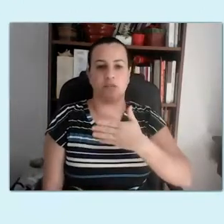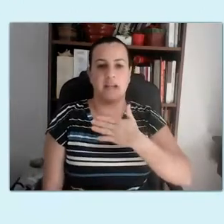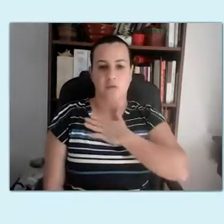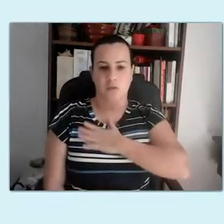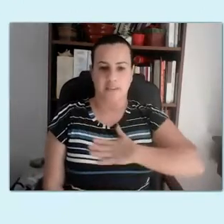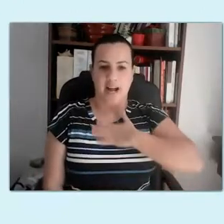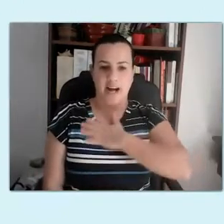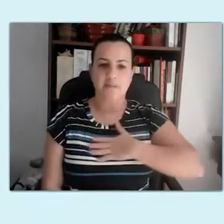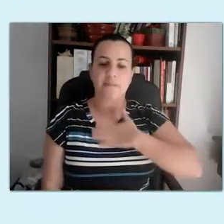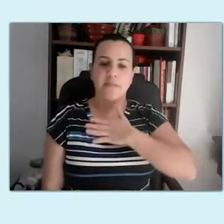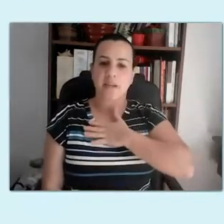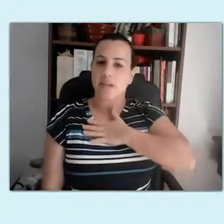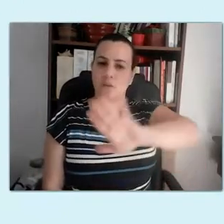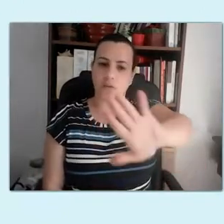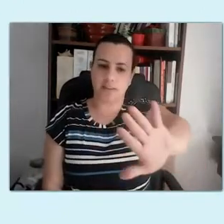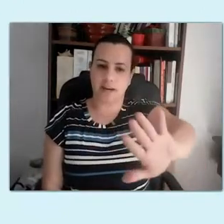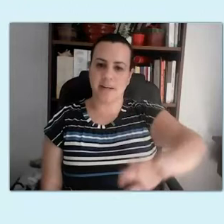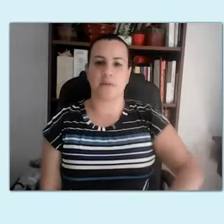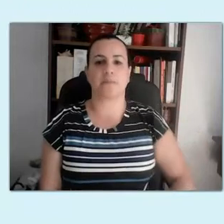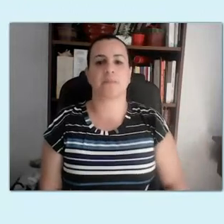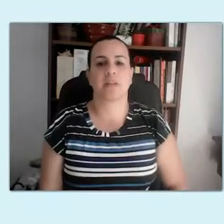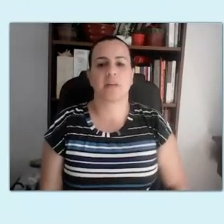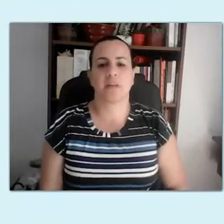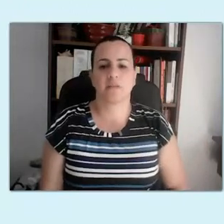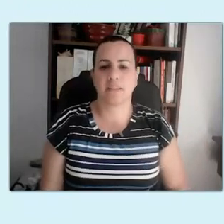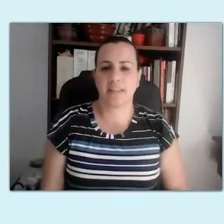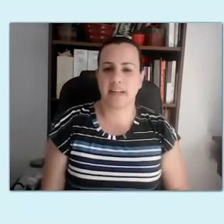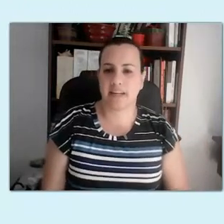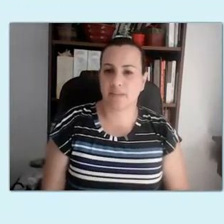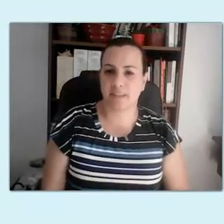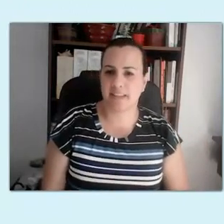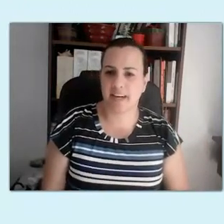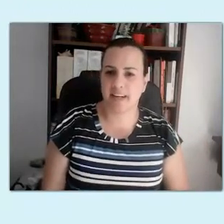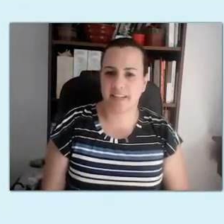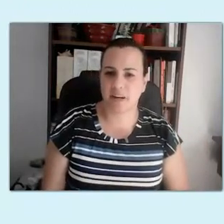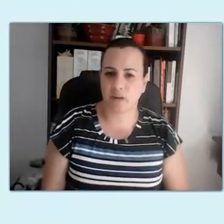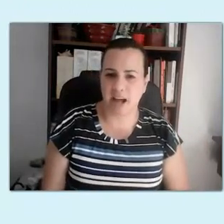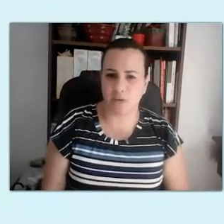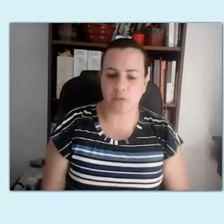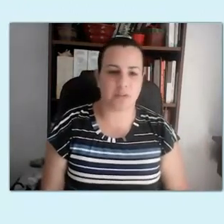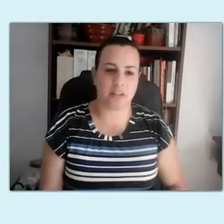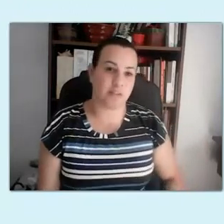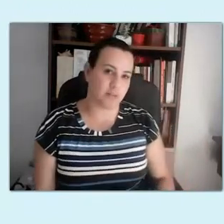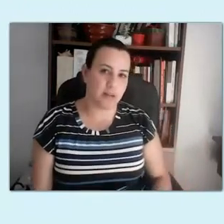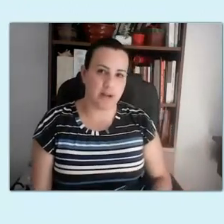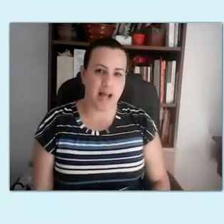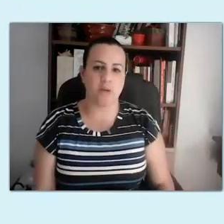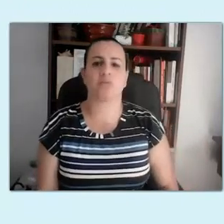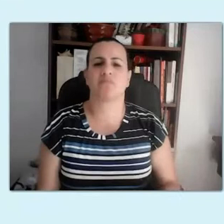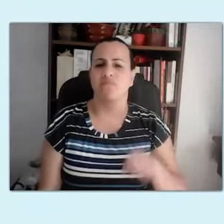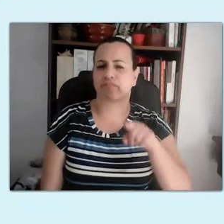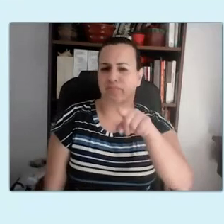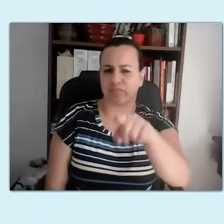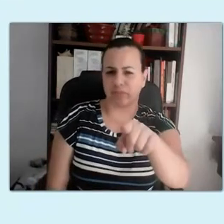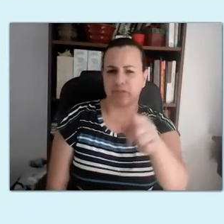você. Então, tem o gostar e o gostar não. Você ter não carro, ou seja, você não tem um